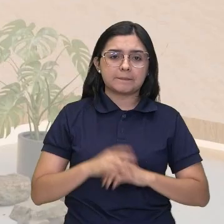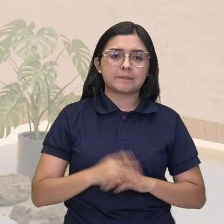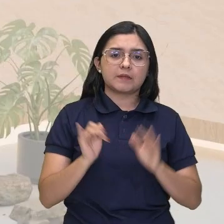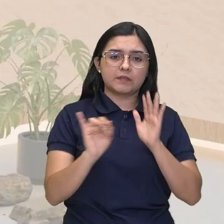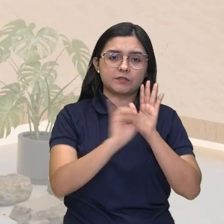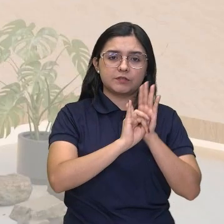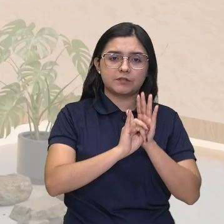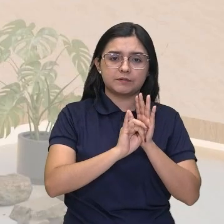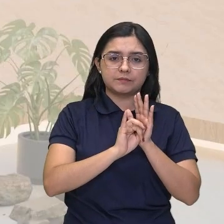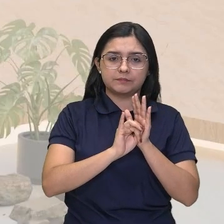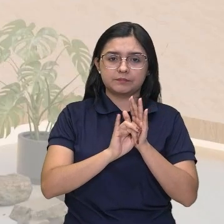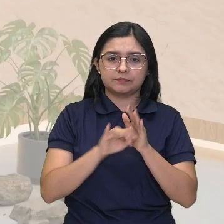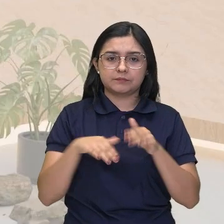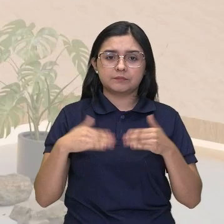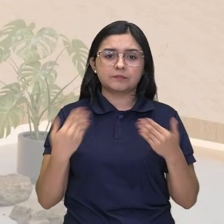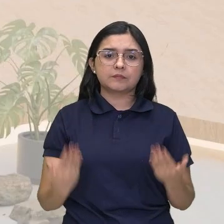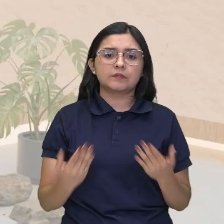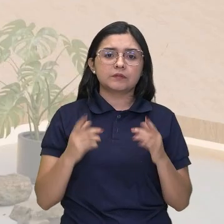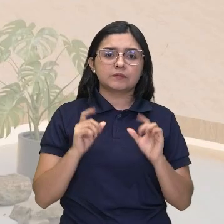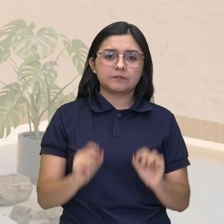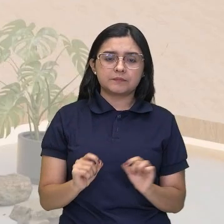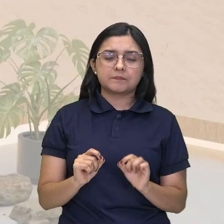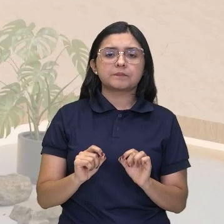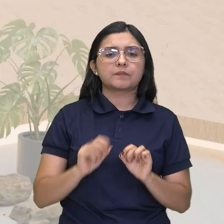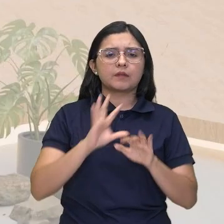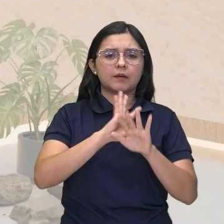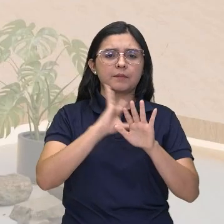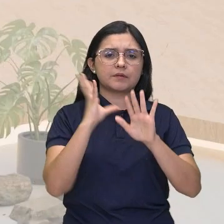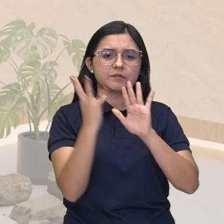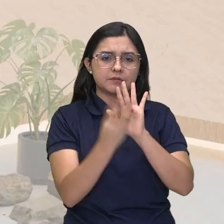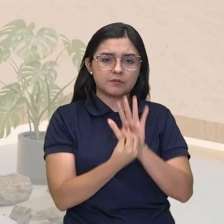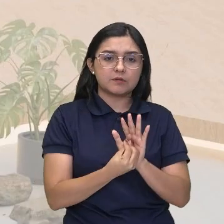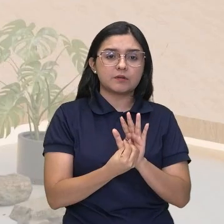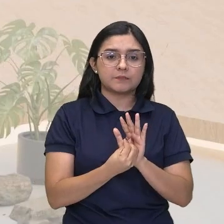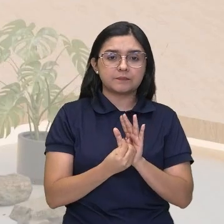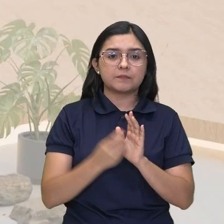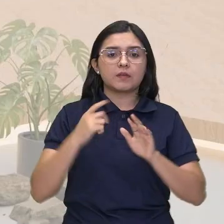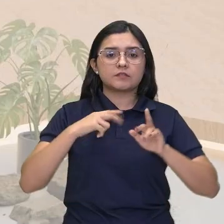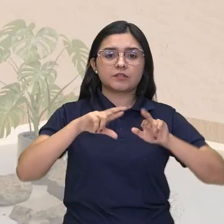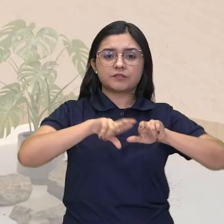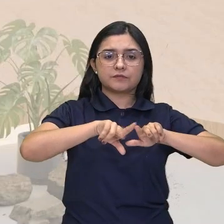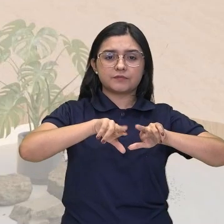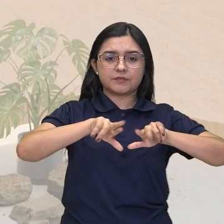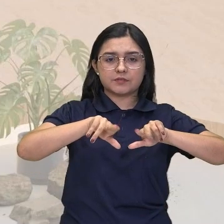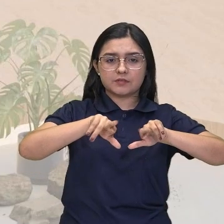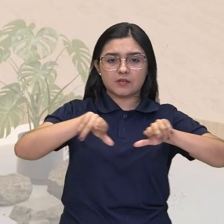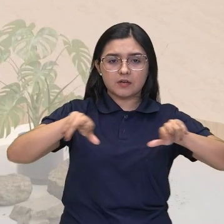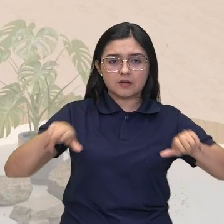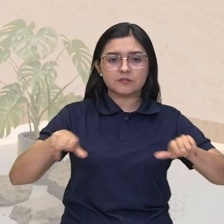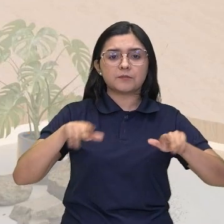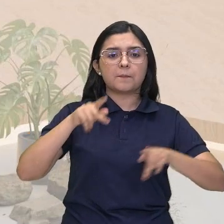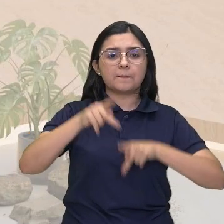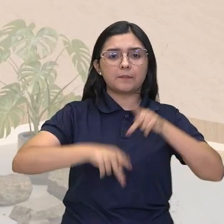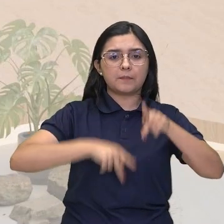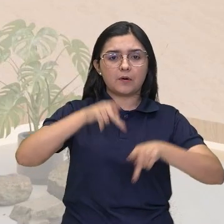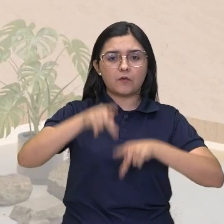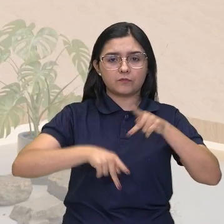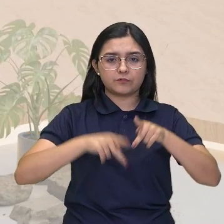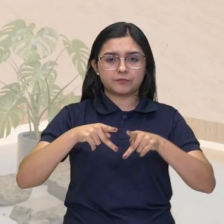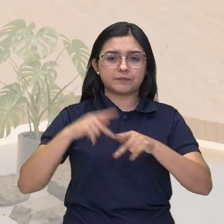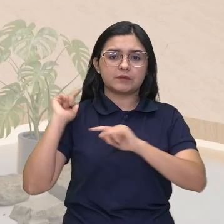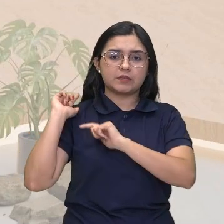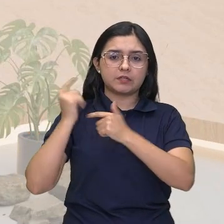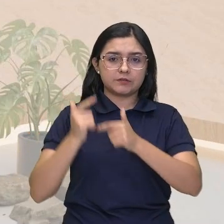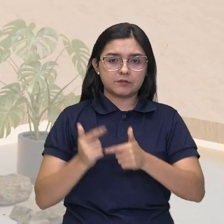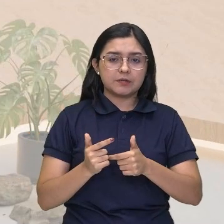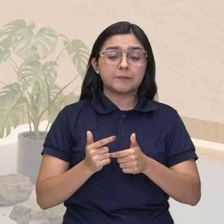isso? E quando nós falamos da Amazônia, nós falamos então dessa grande diversidade, né, desses povos tradicionais. Então